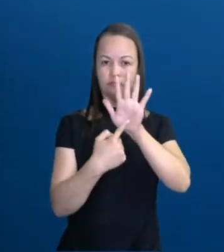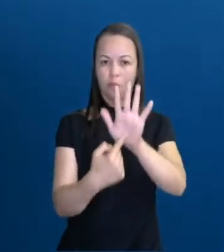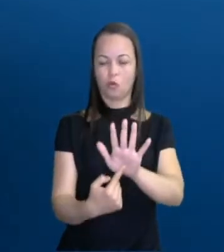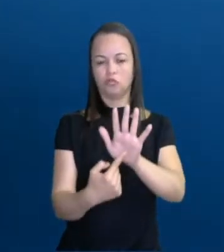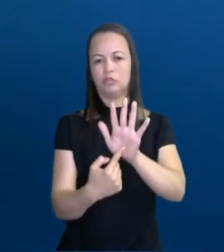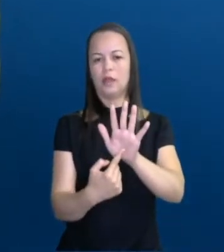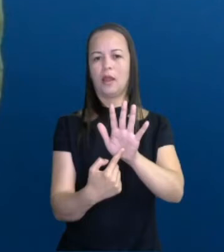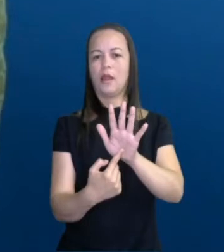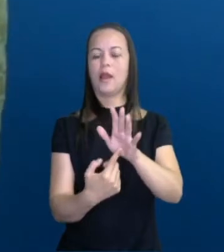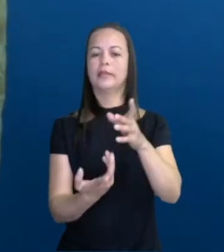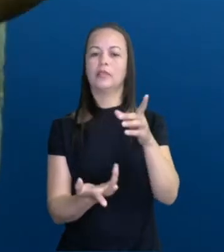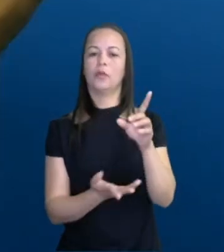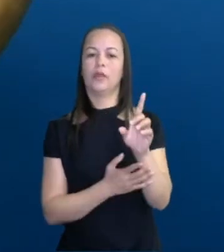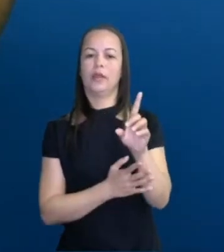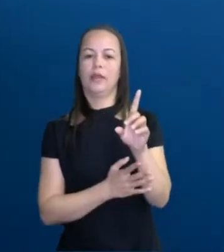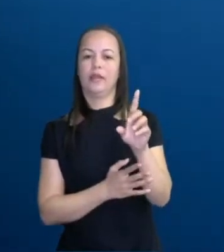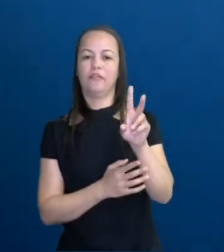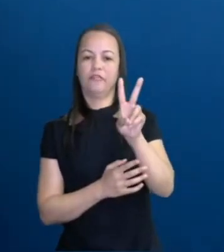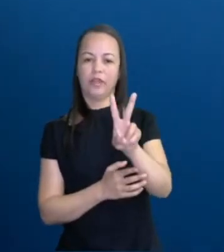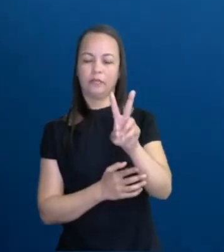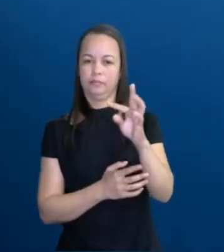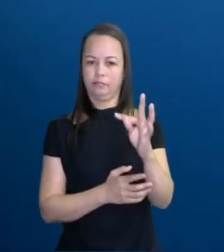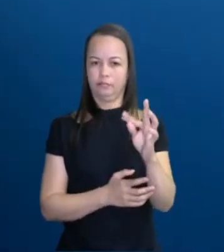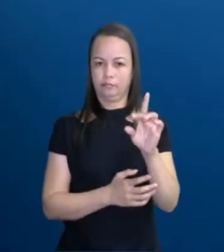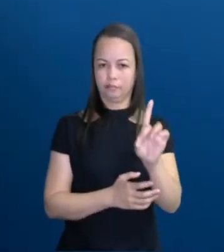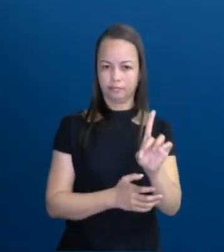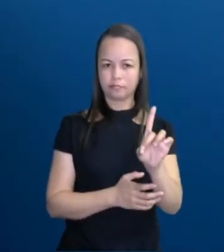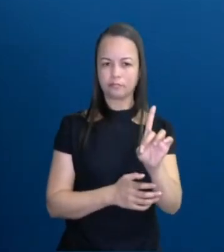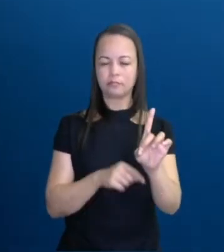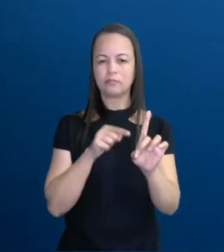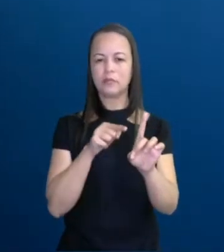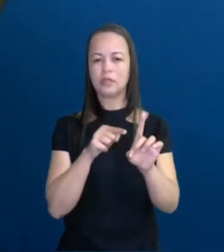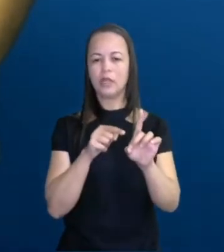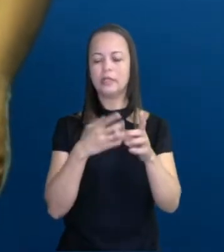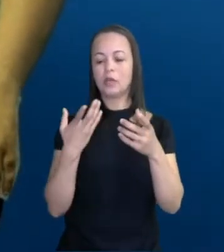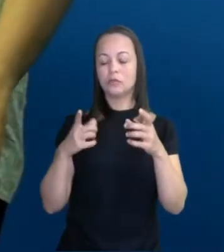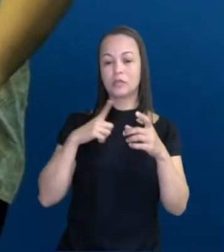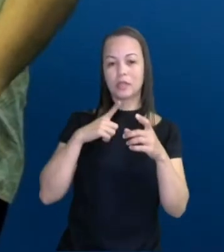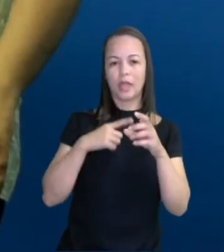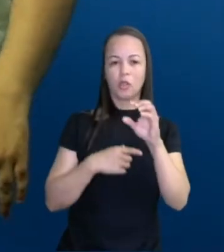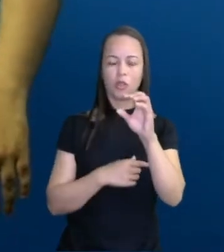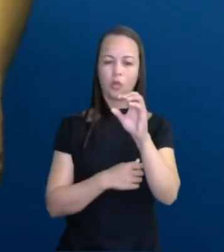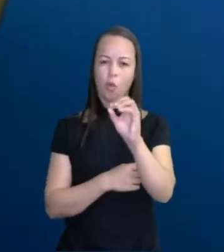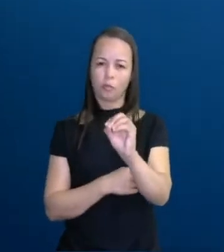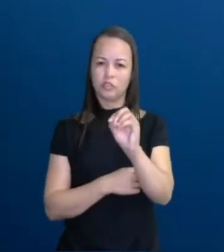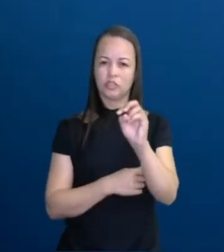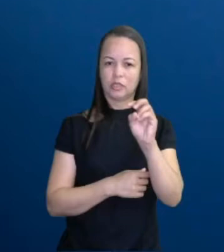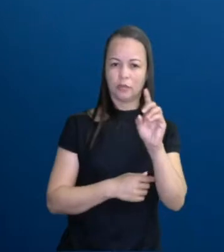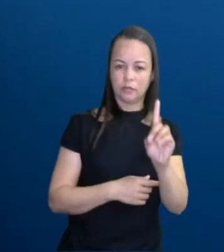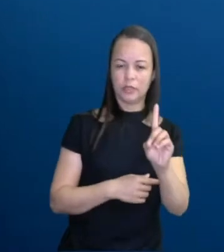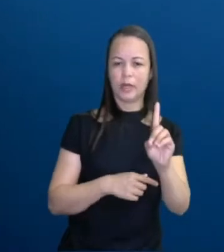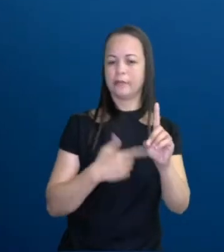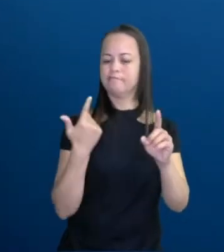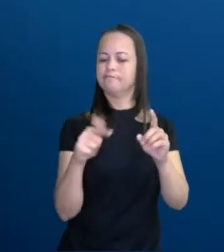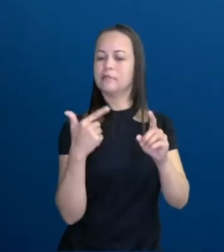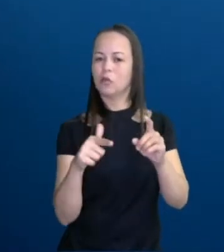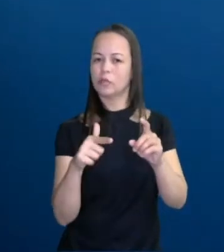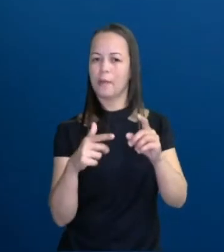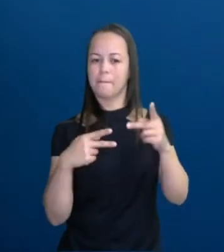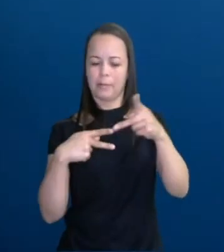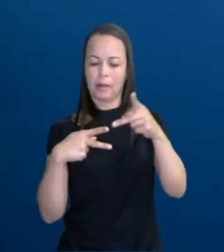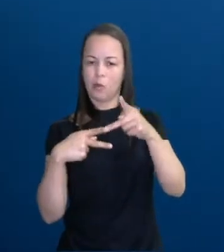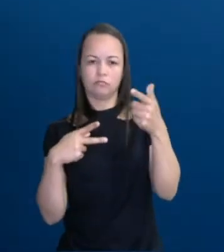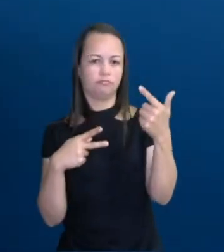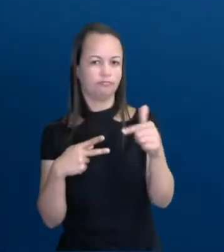verbo transitivo direto. Percebam que entre o verbo e o objeto direto não há nenhuma